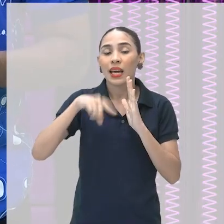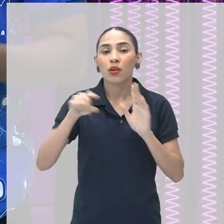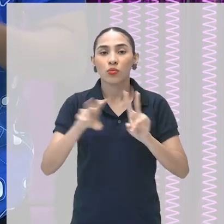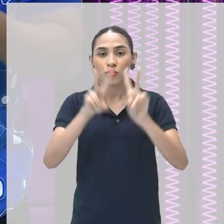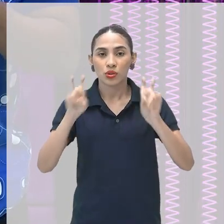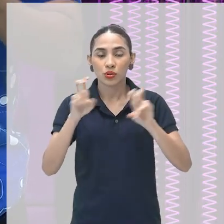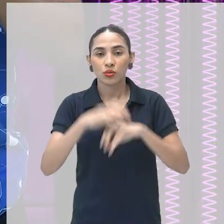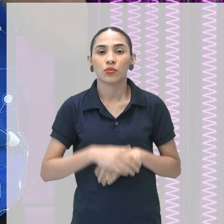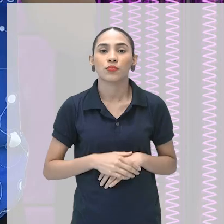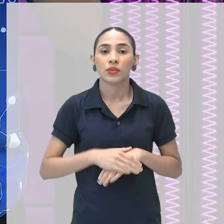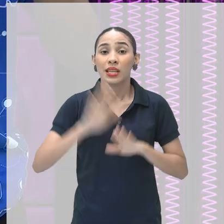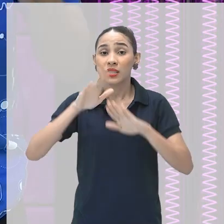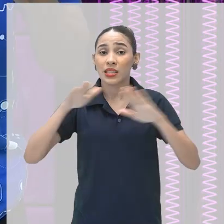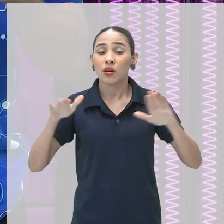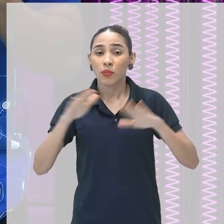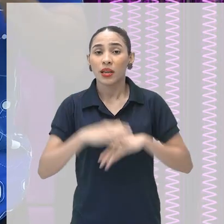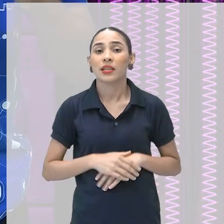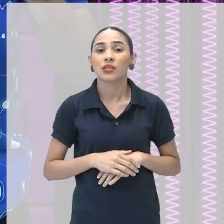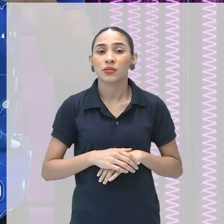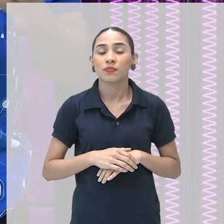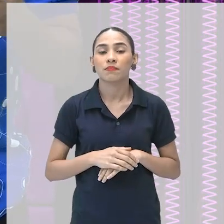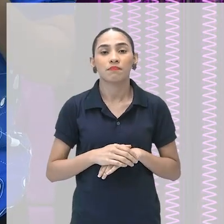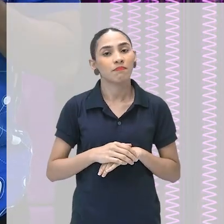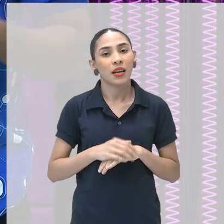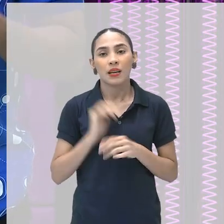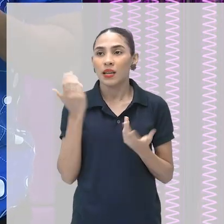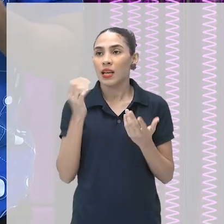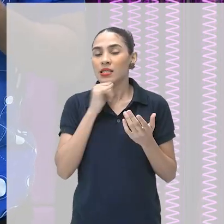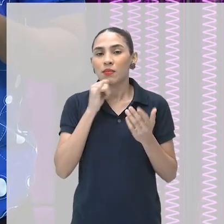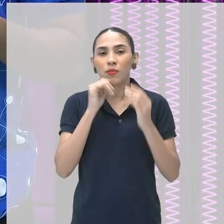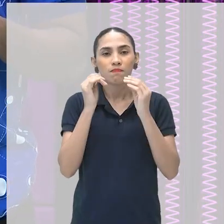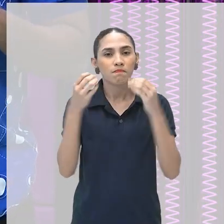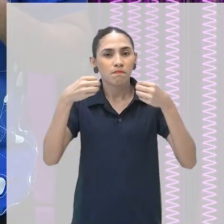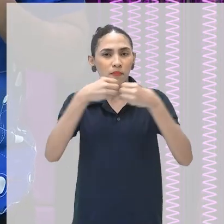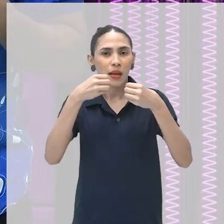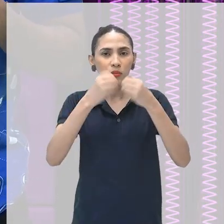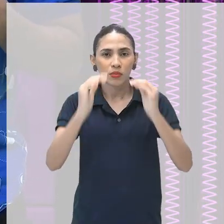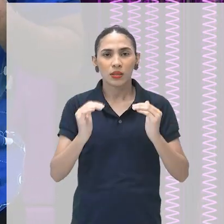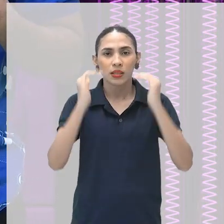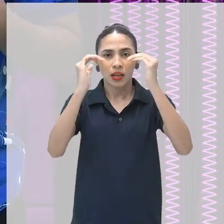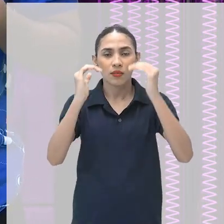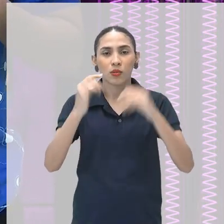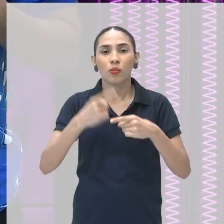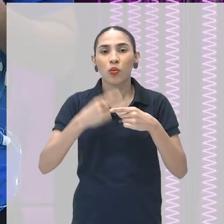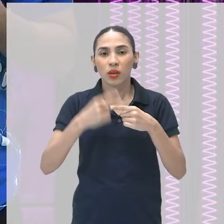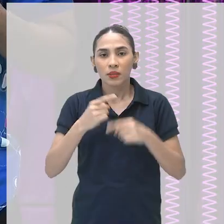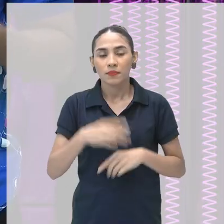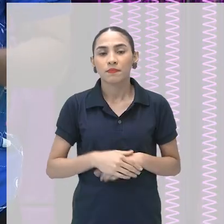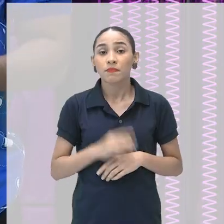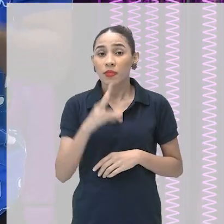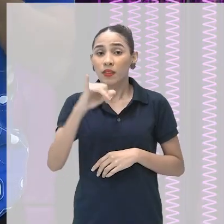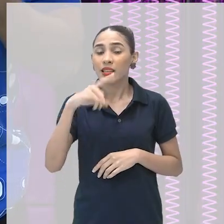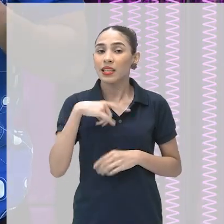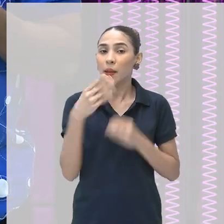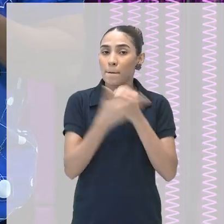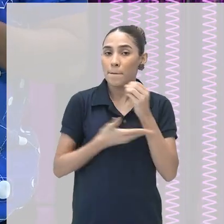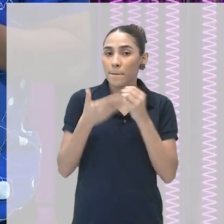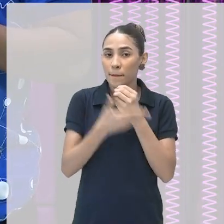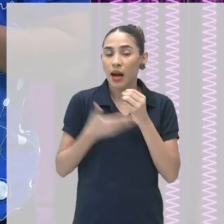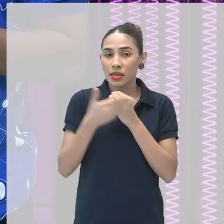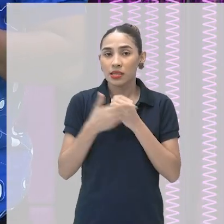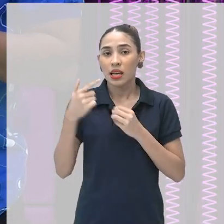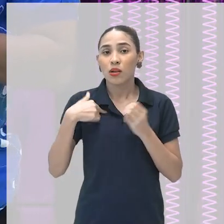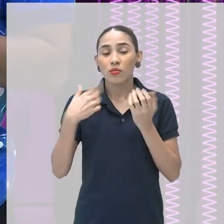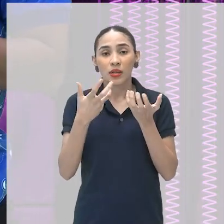título. Geralmente, ele vem em cima do gráfico. Por que ele vem em cima? Porque ele vai me dar embasamento naquilo que eu vou